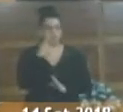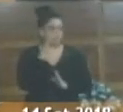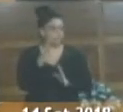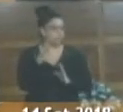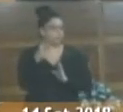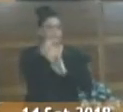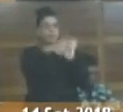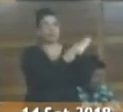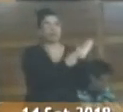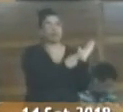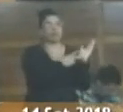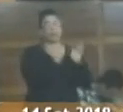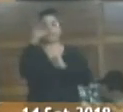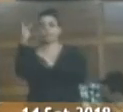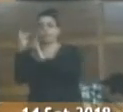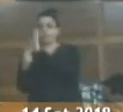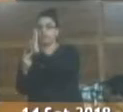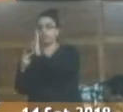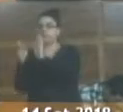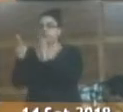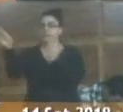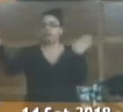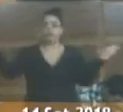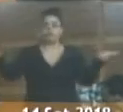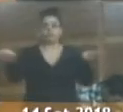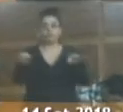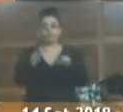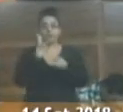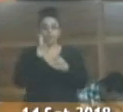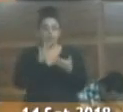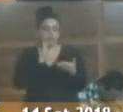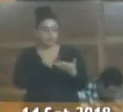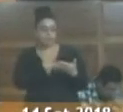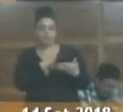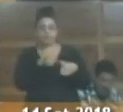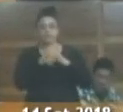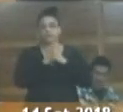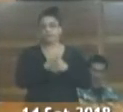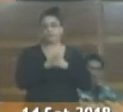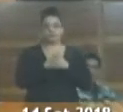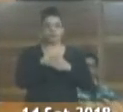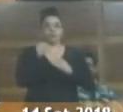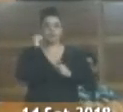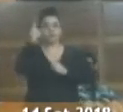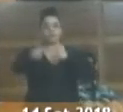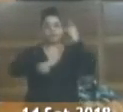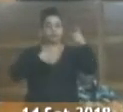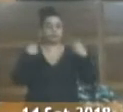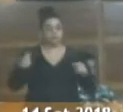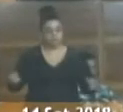vem projeto dali, e, enfim, a gente não chega a nenhum lugar assim, de forma aleatória.